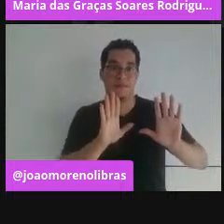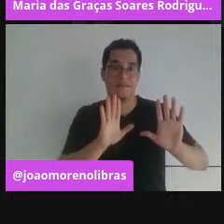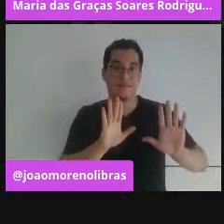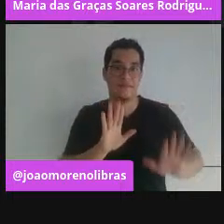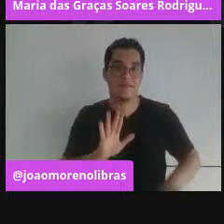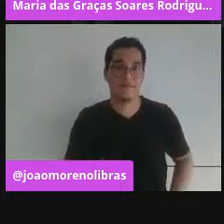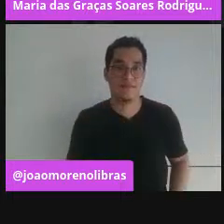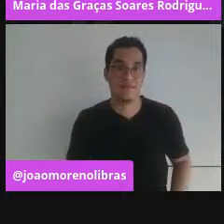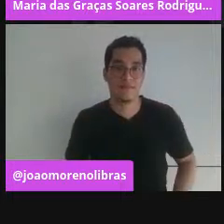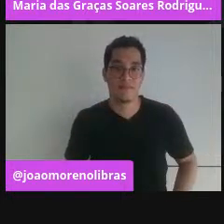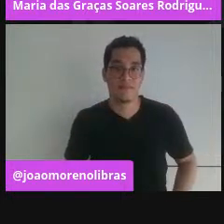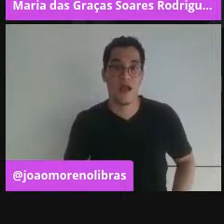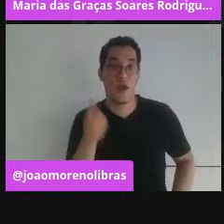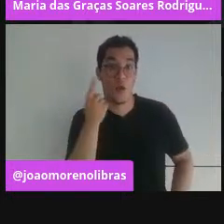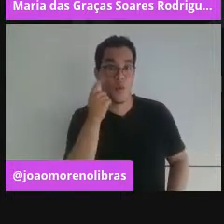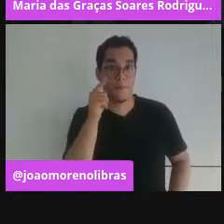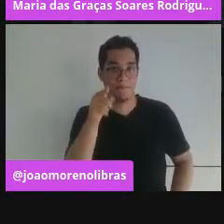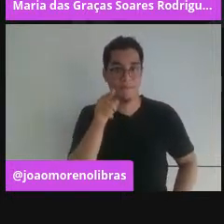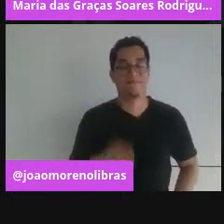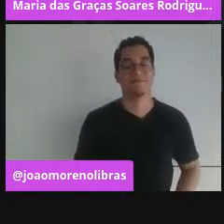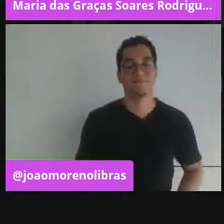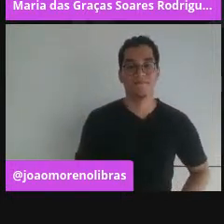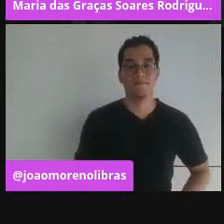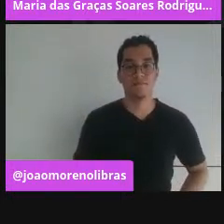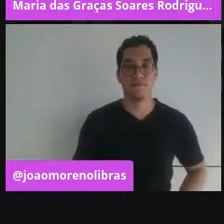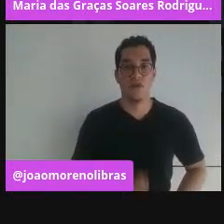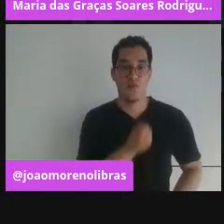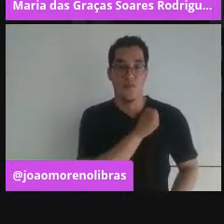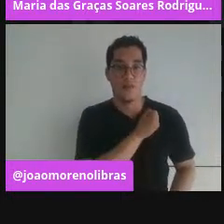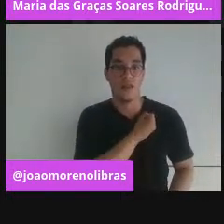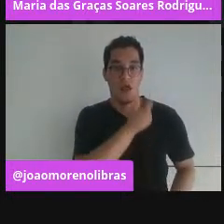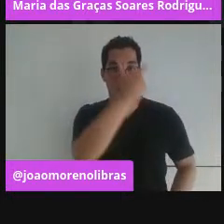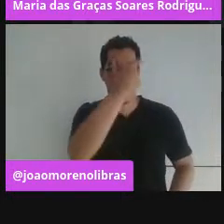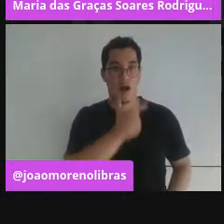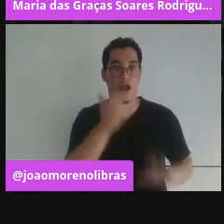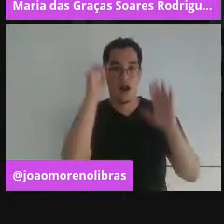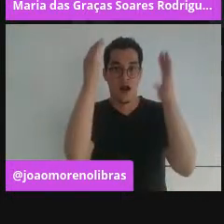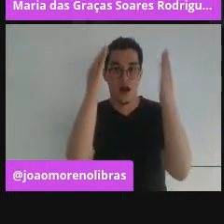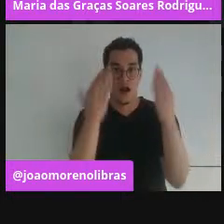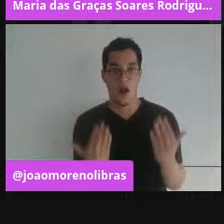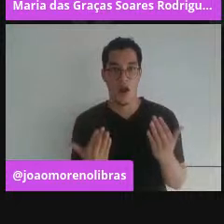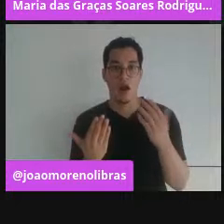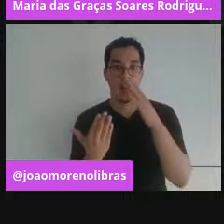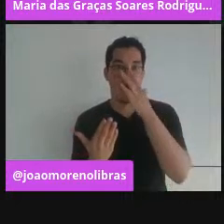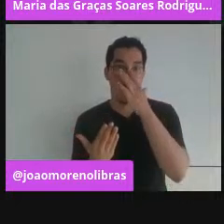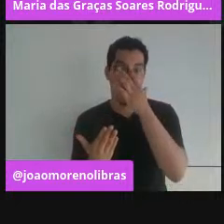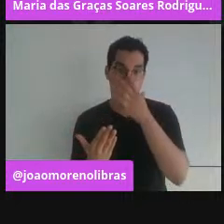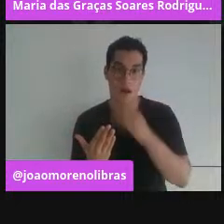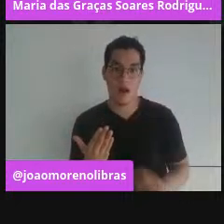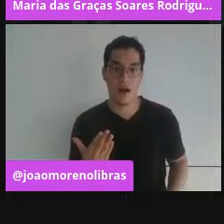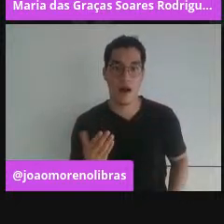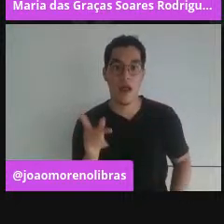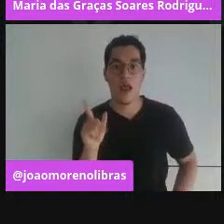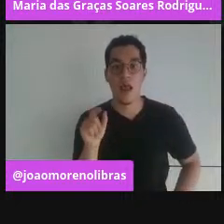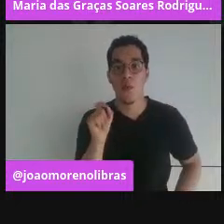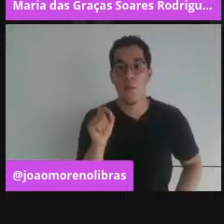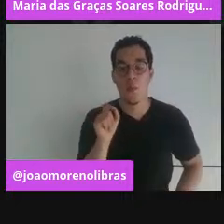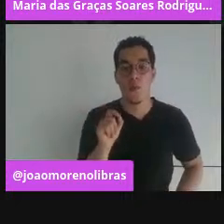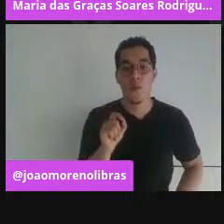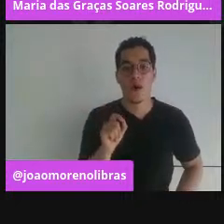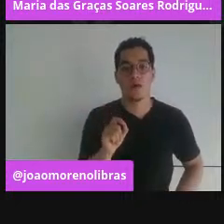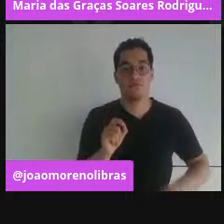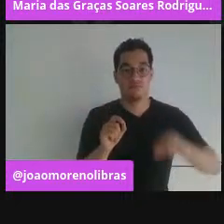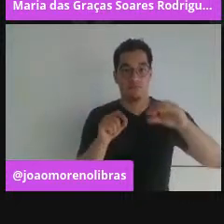subindo, estão chegando ao fim. Os dados que analisei, porque eu quero mostrar onde é que eu estou nesses dados. Esse esquema diz